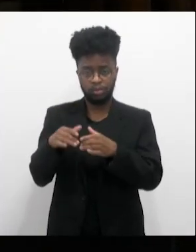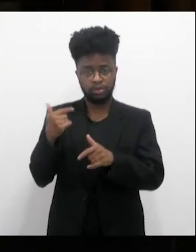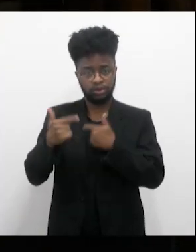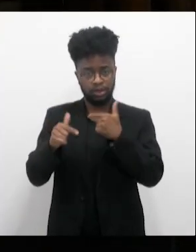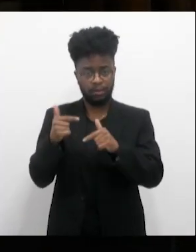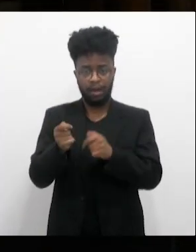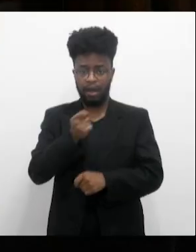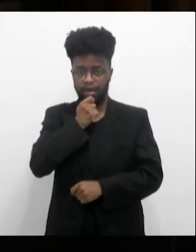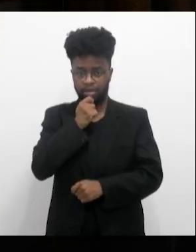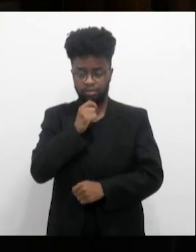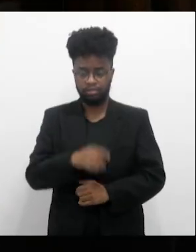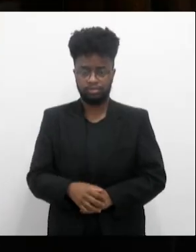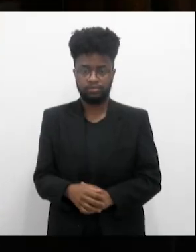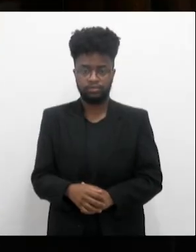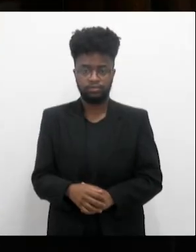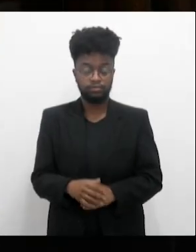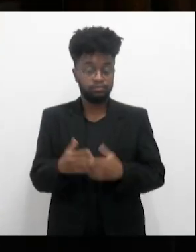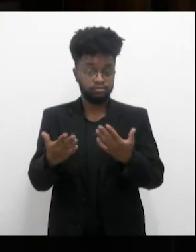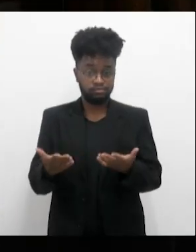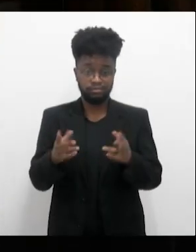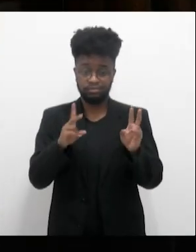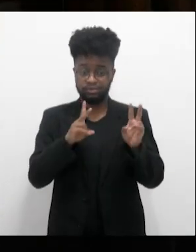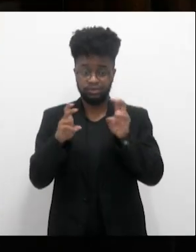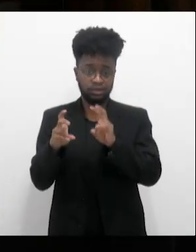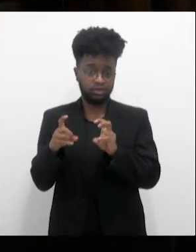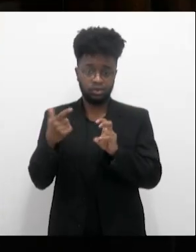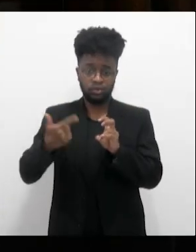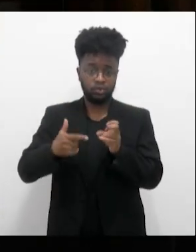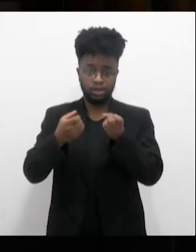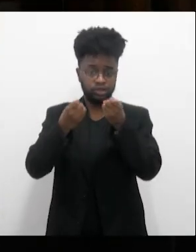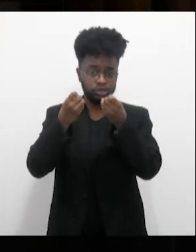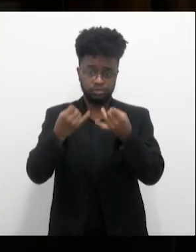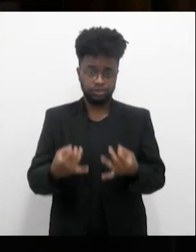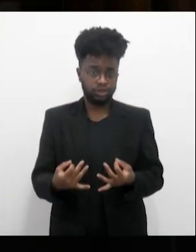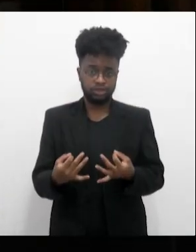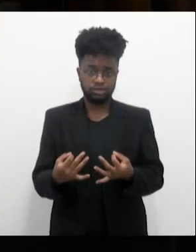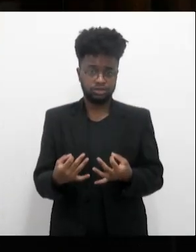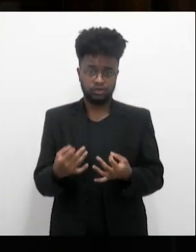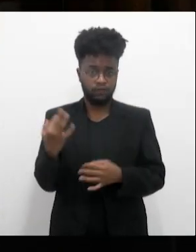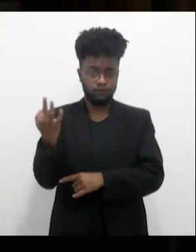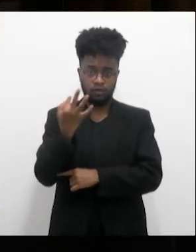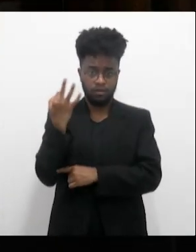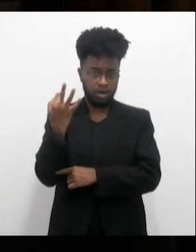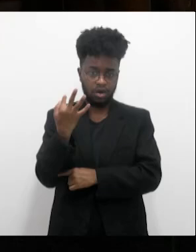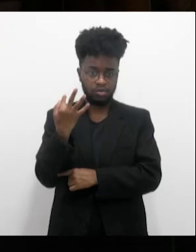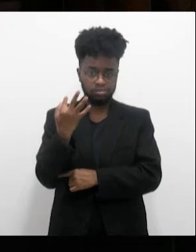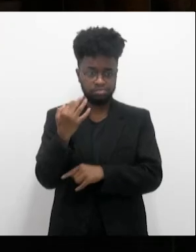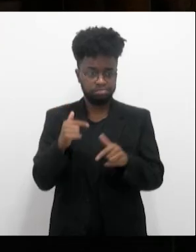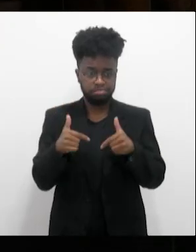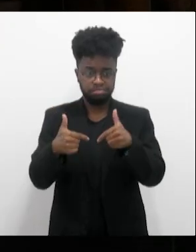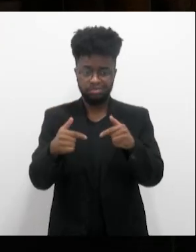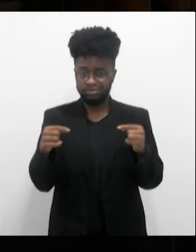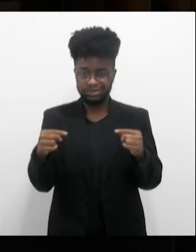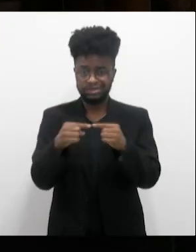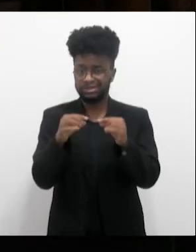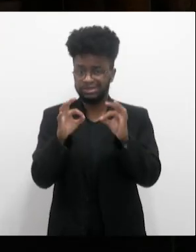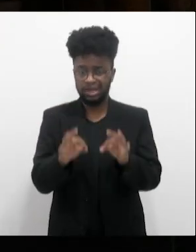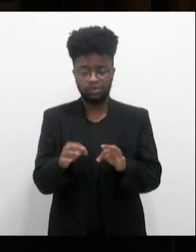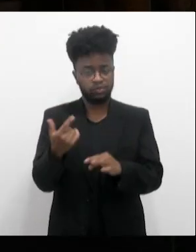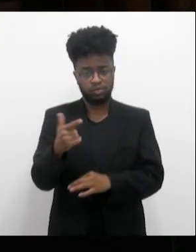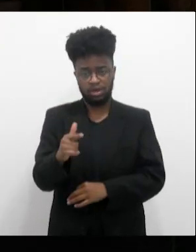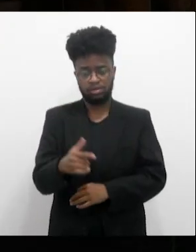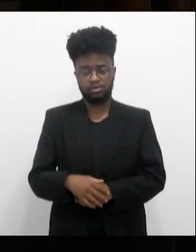é algo que não tem nenhuma justificativa formal para ser feita. Além